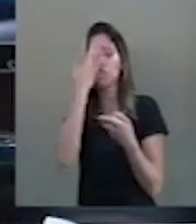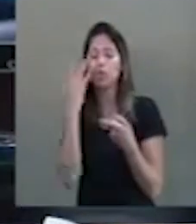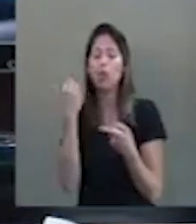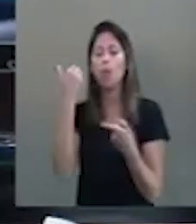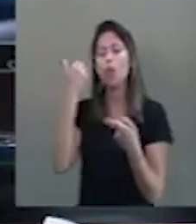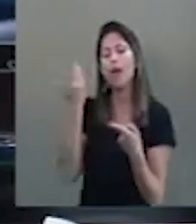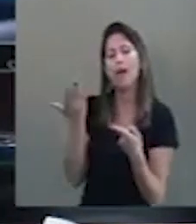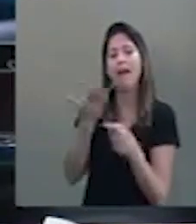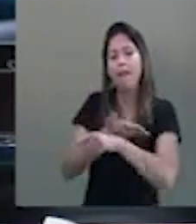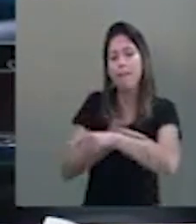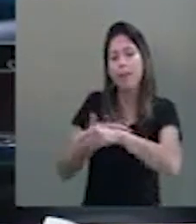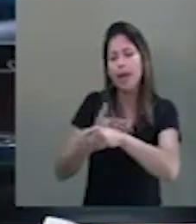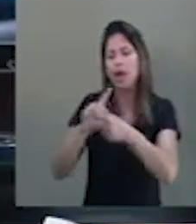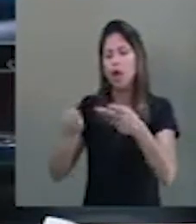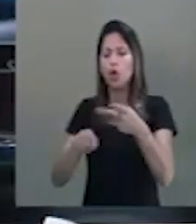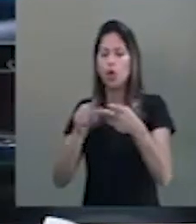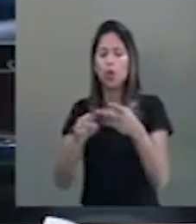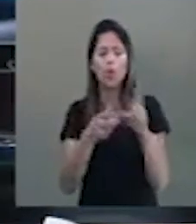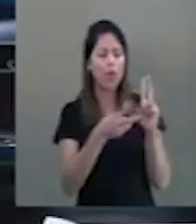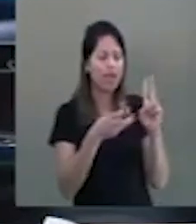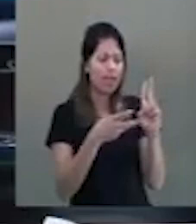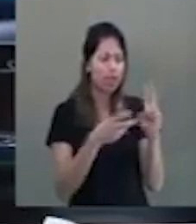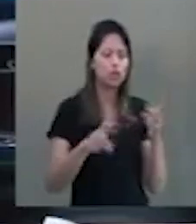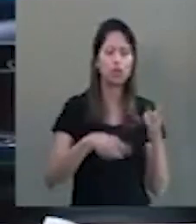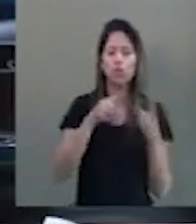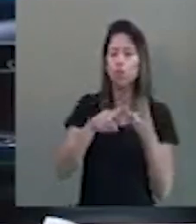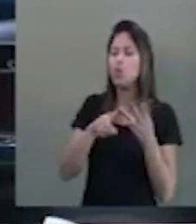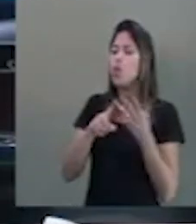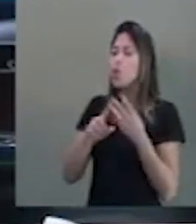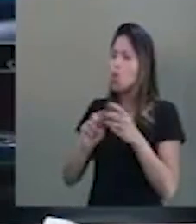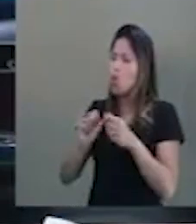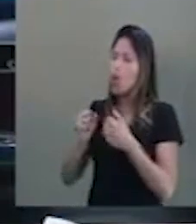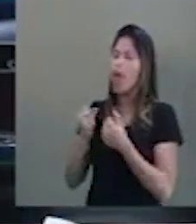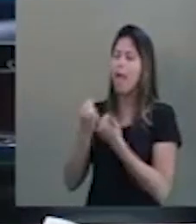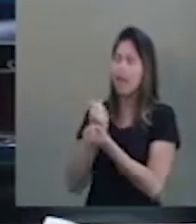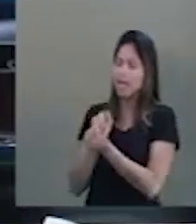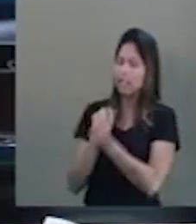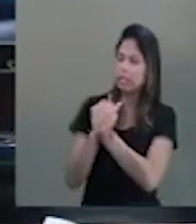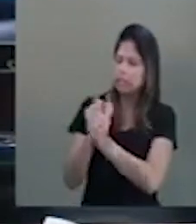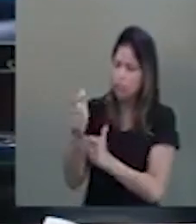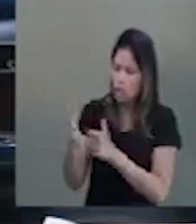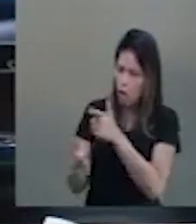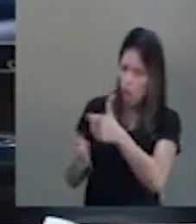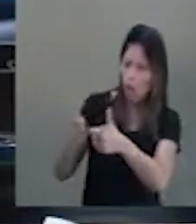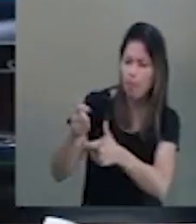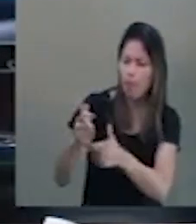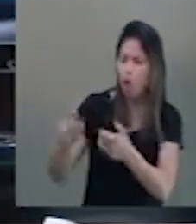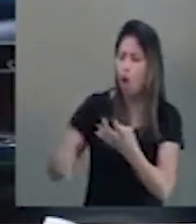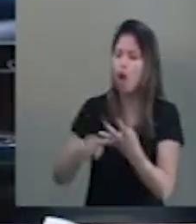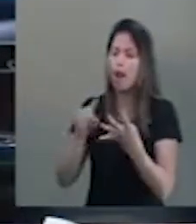quilombolas, refugiados, sociedade, poder público e setor privado.